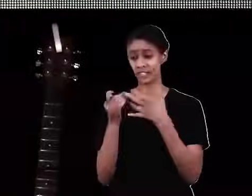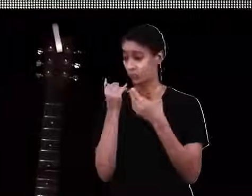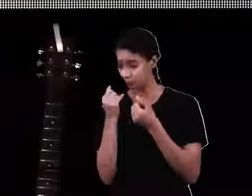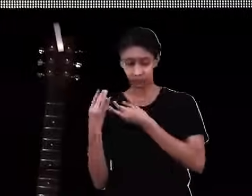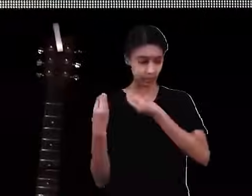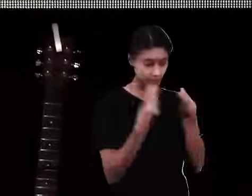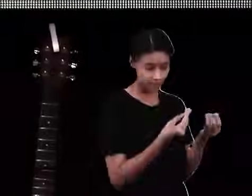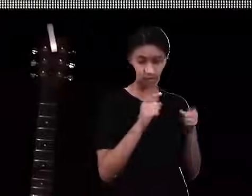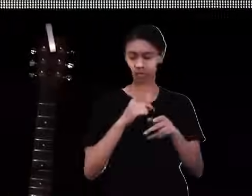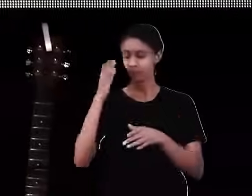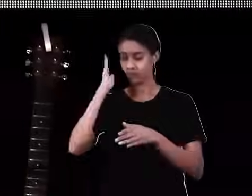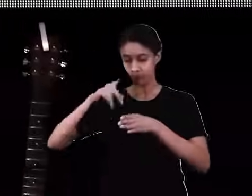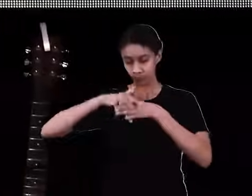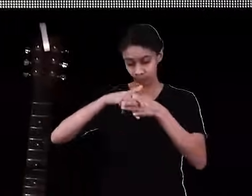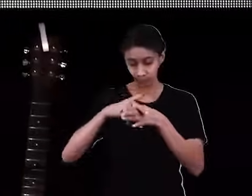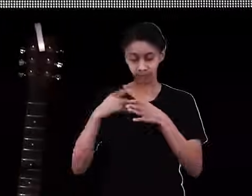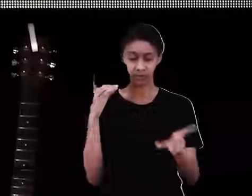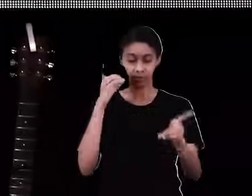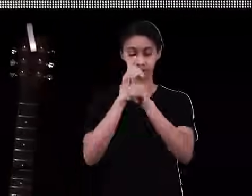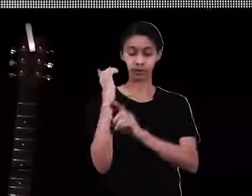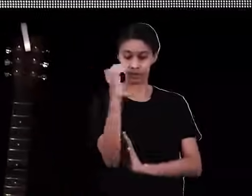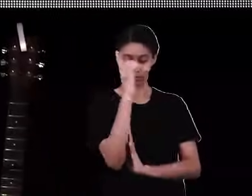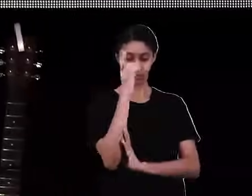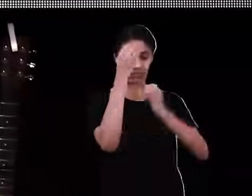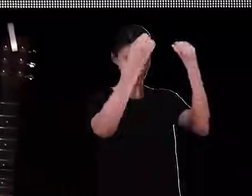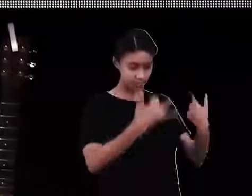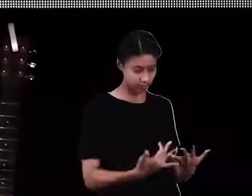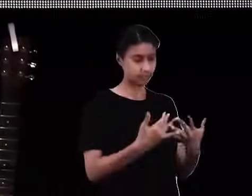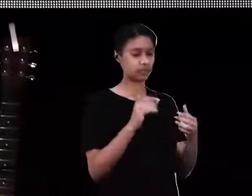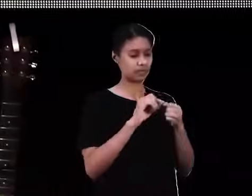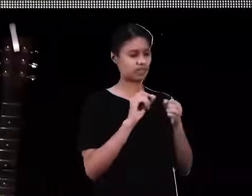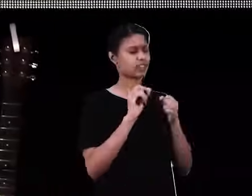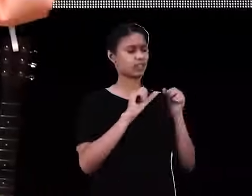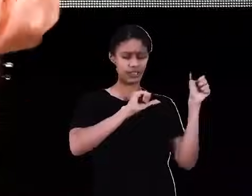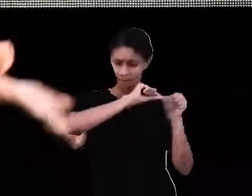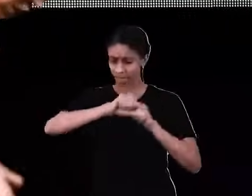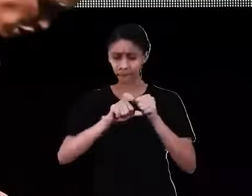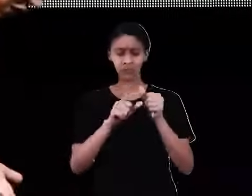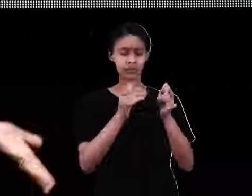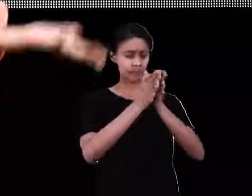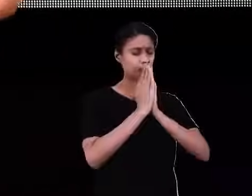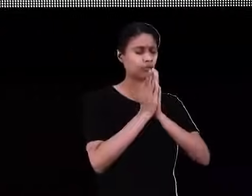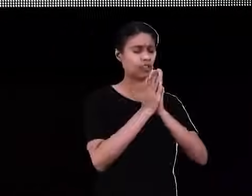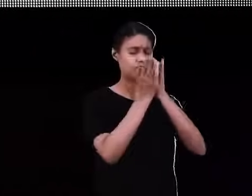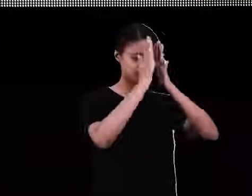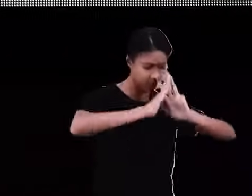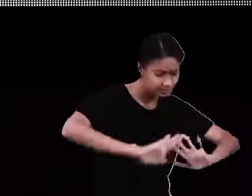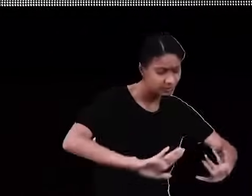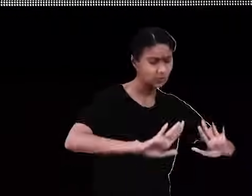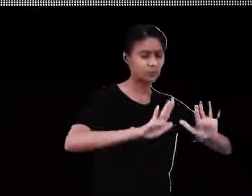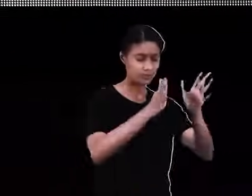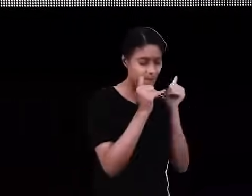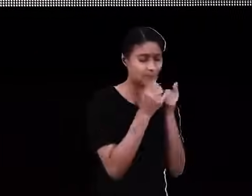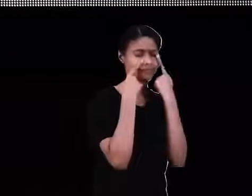comida, sobe no jegue, vai atrás de Davi, fala com ele, convence ele, fala assim, por favor, se humilha, se dobra,